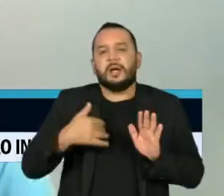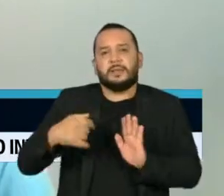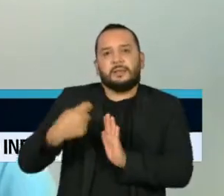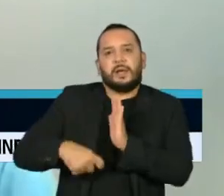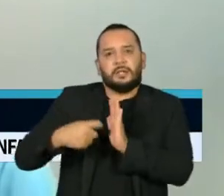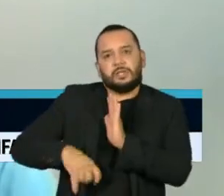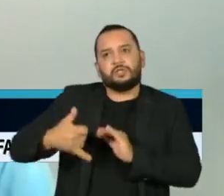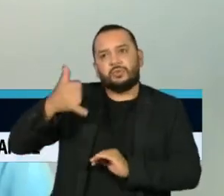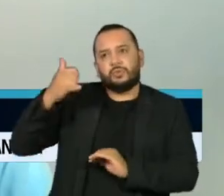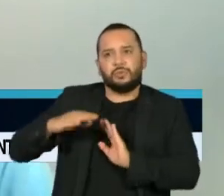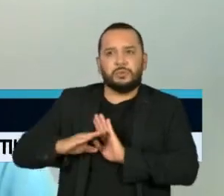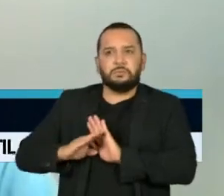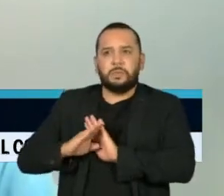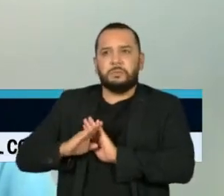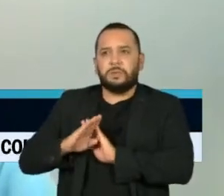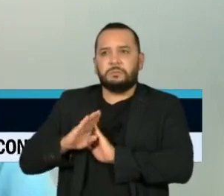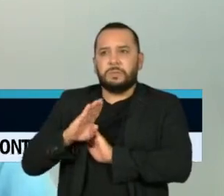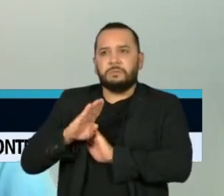estava ainda